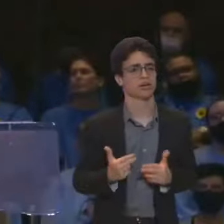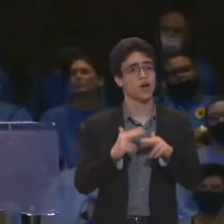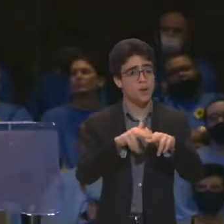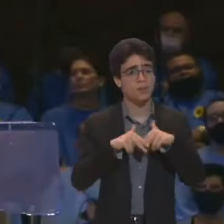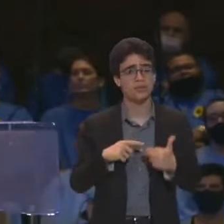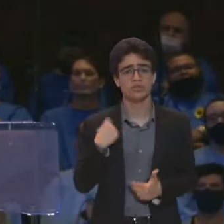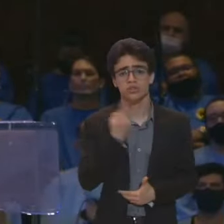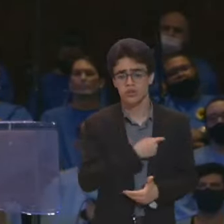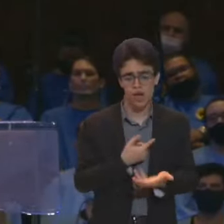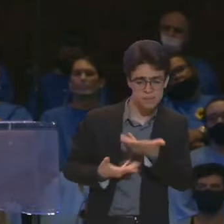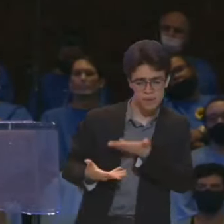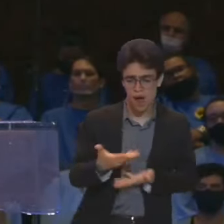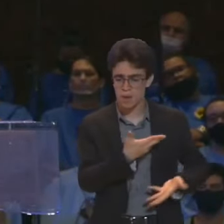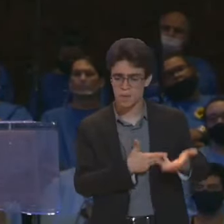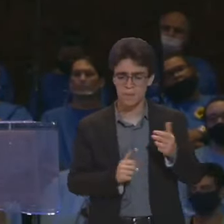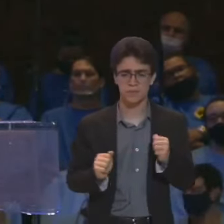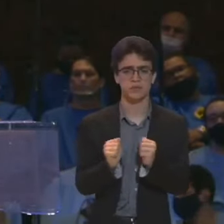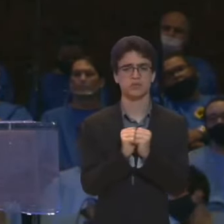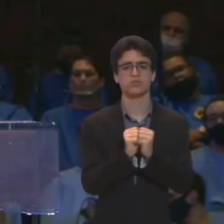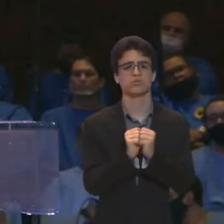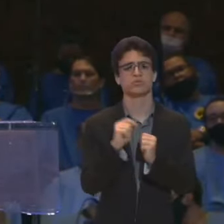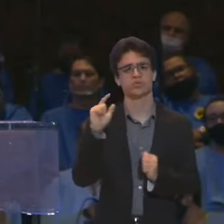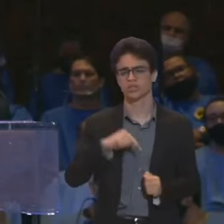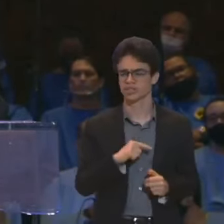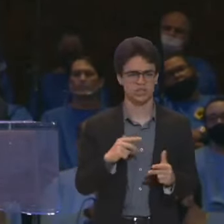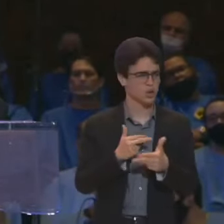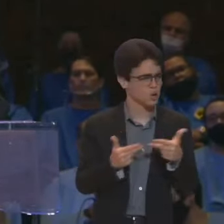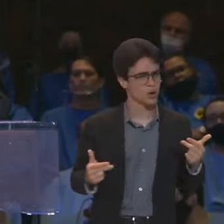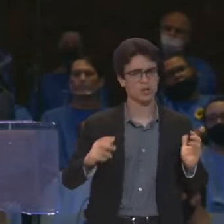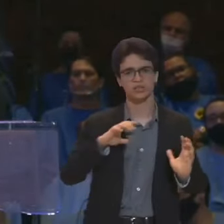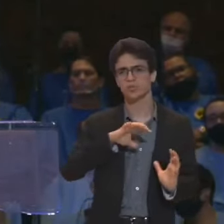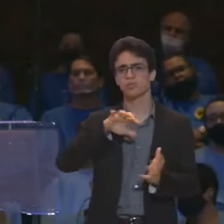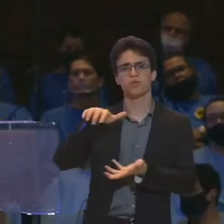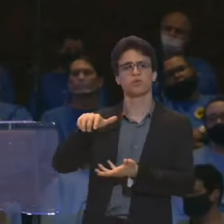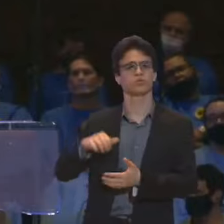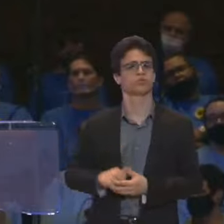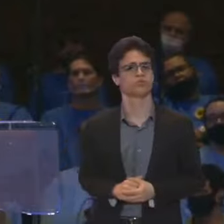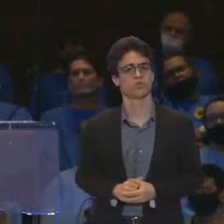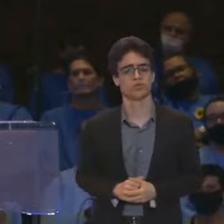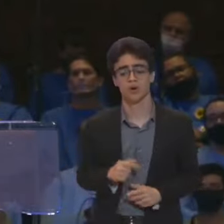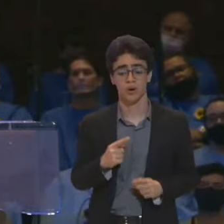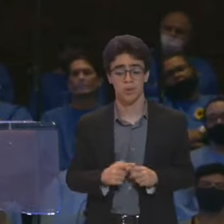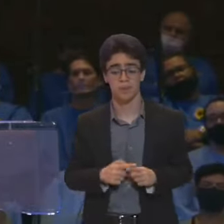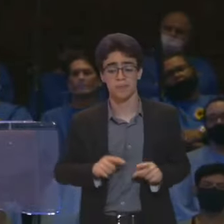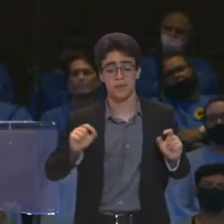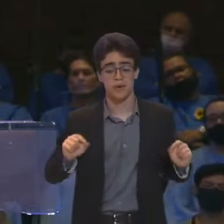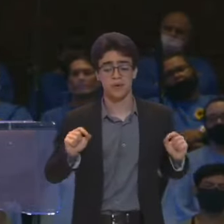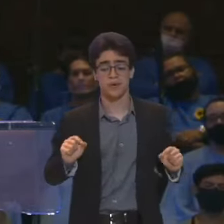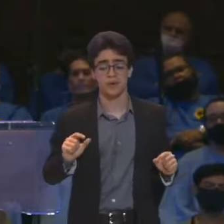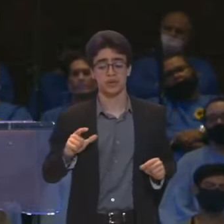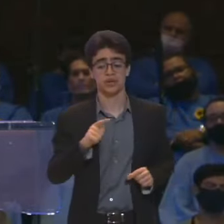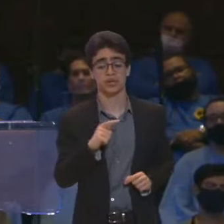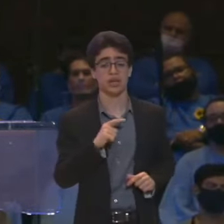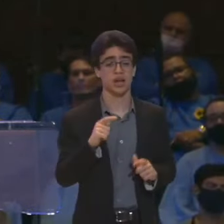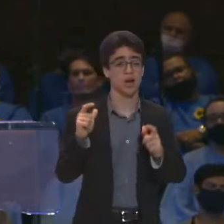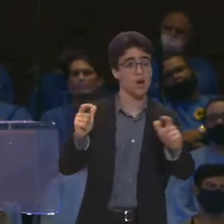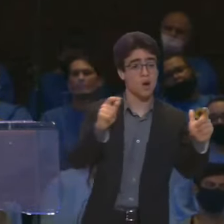estamos envolvidos nessas coisas todas no mundo inteiro. É porque aonde existir a